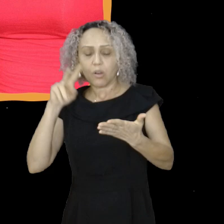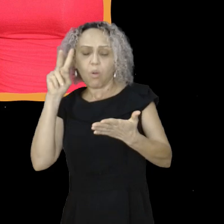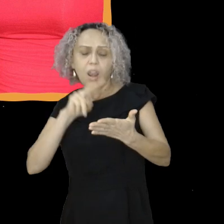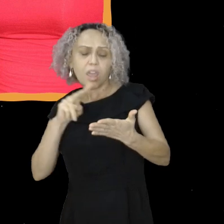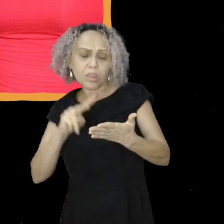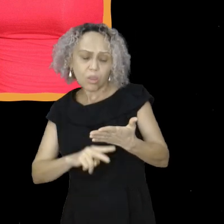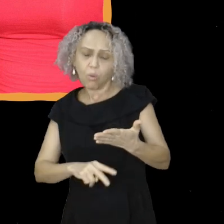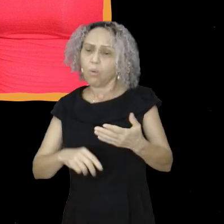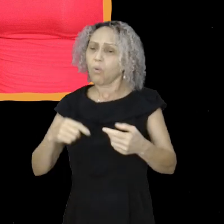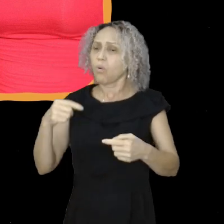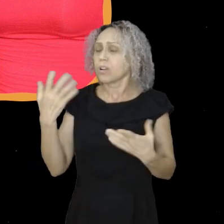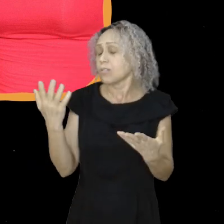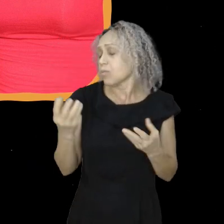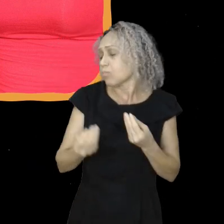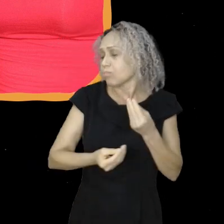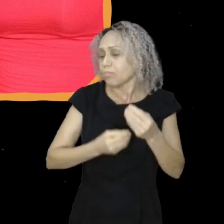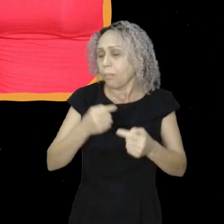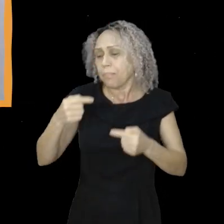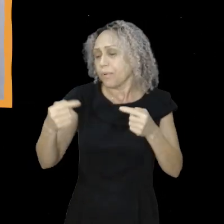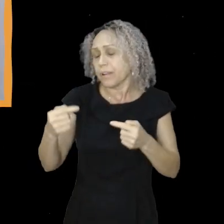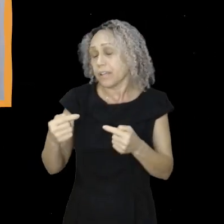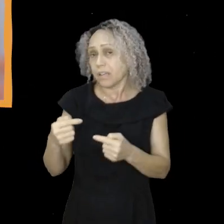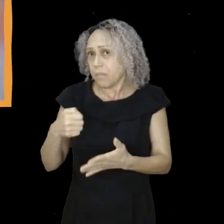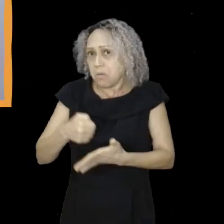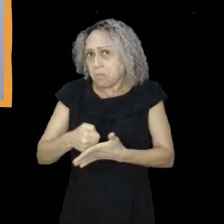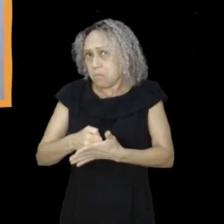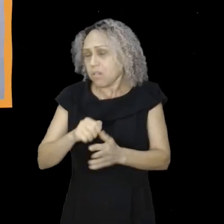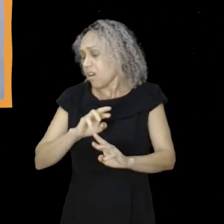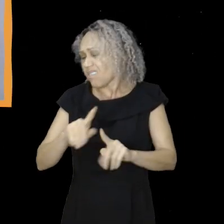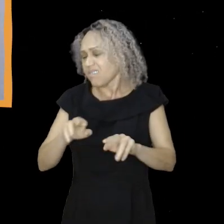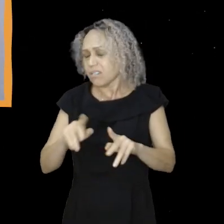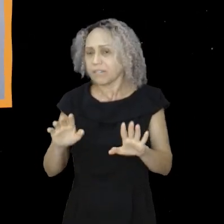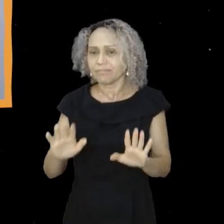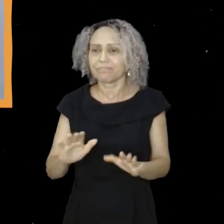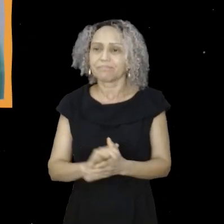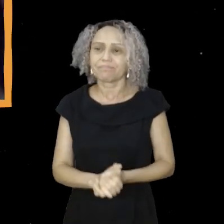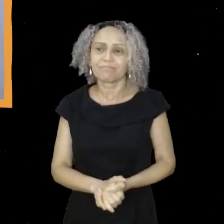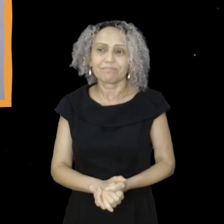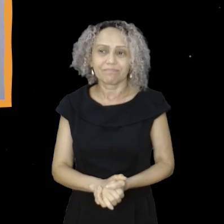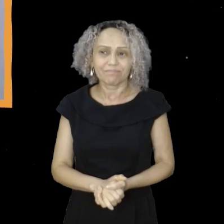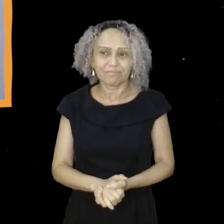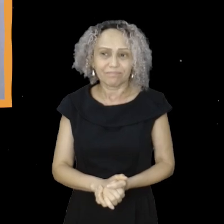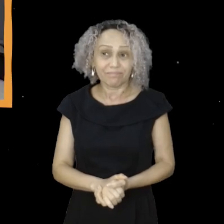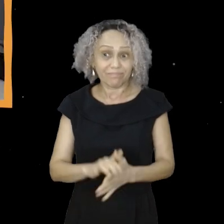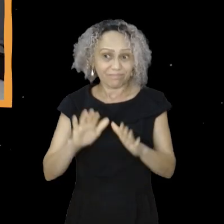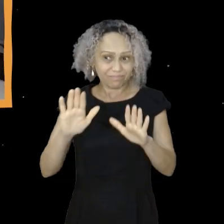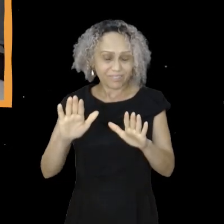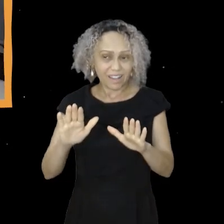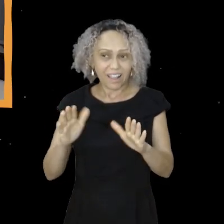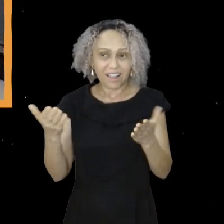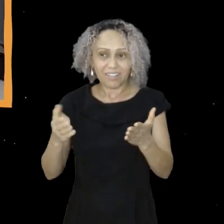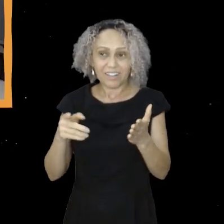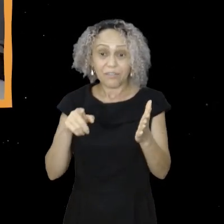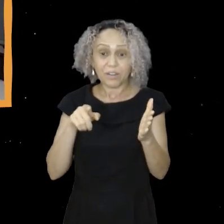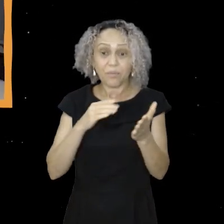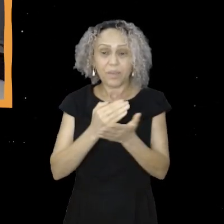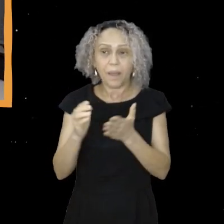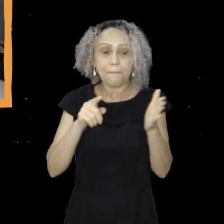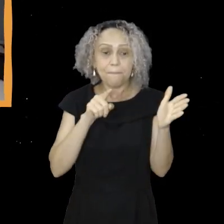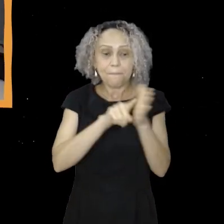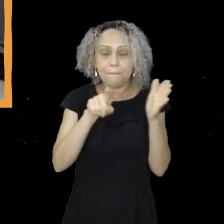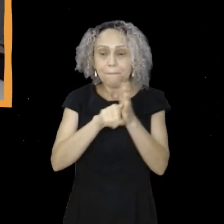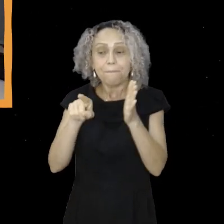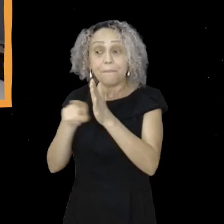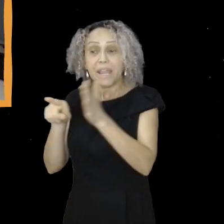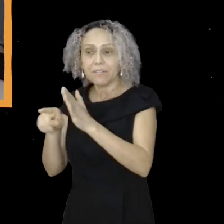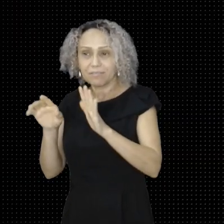sentido. E não de uma maneira impositiva, né? Bia, agora a gente vai começar o nosso ping-pong. Isso mesmo. Então solta a vinheta